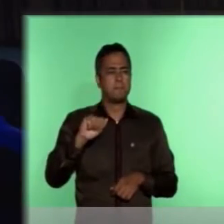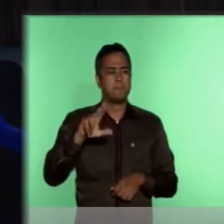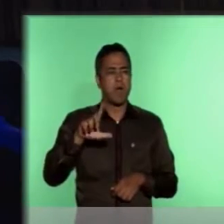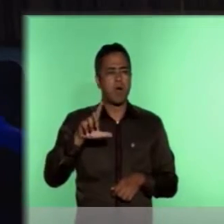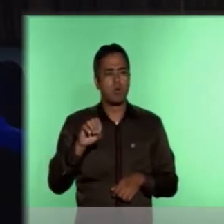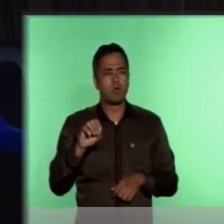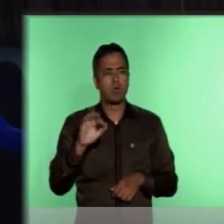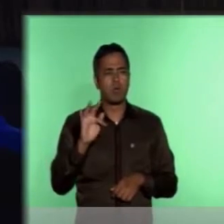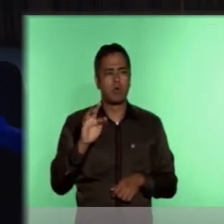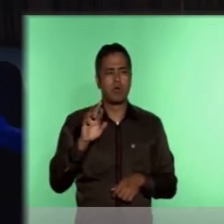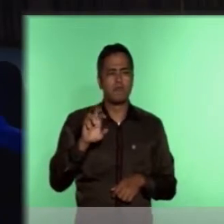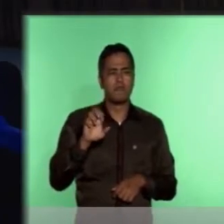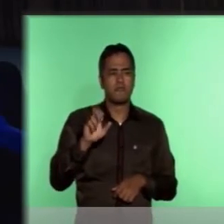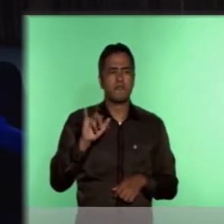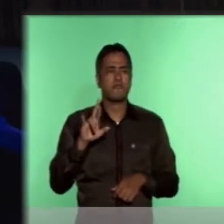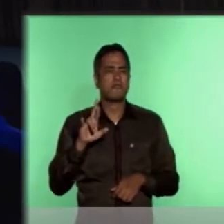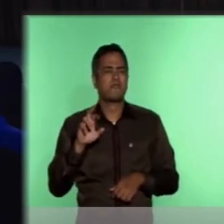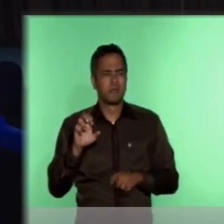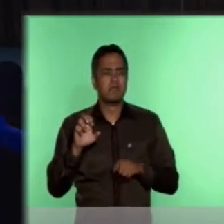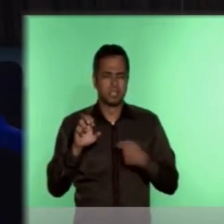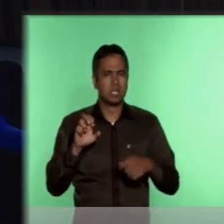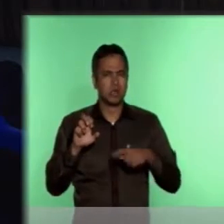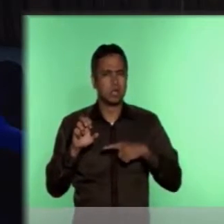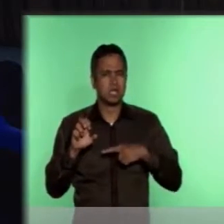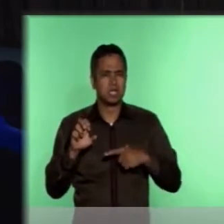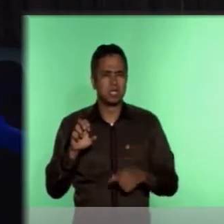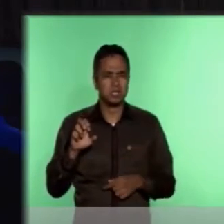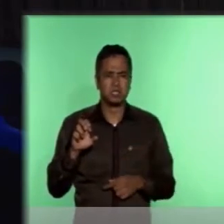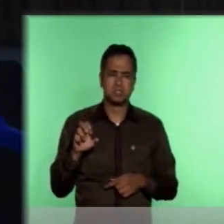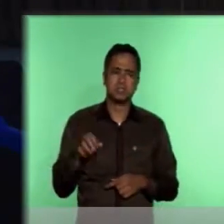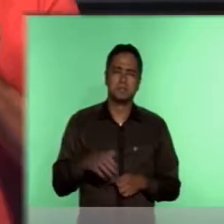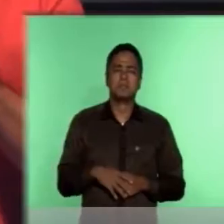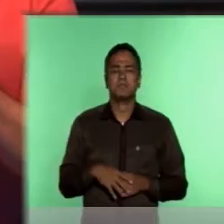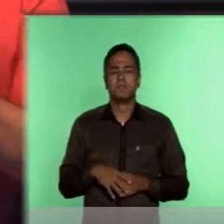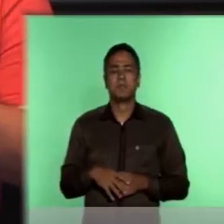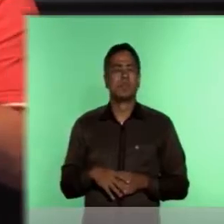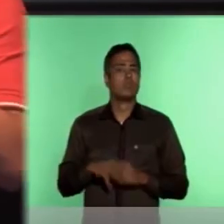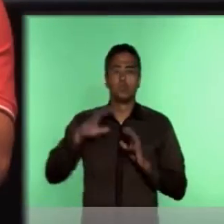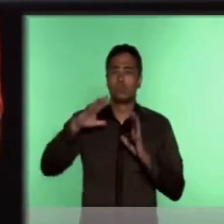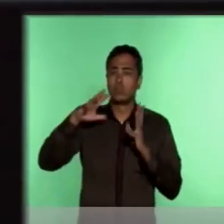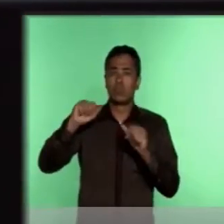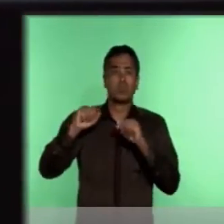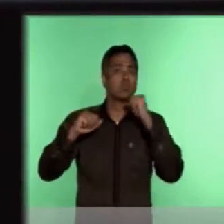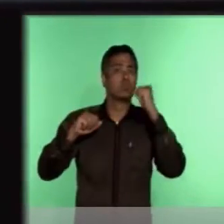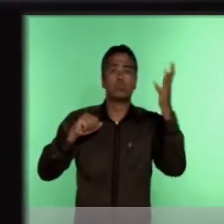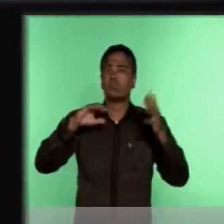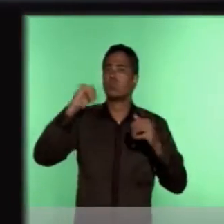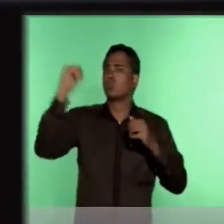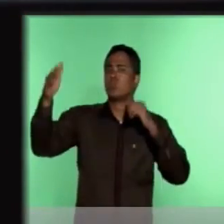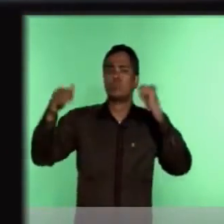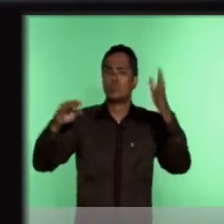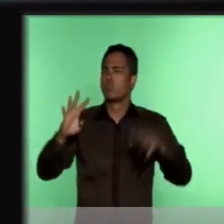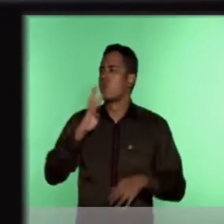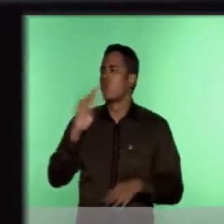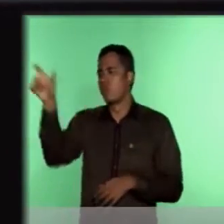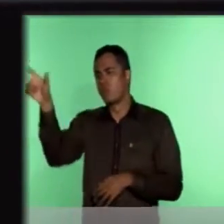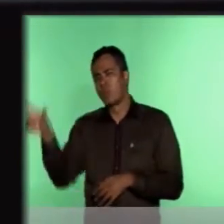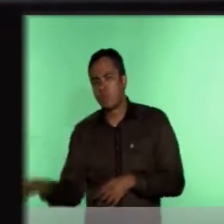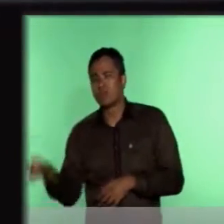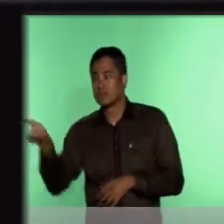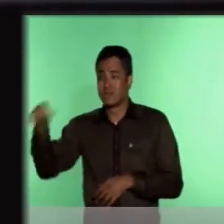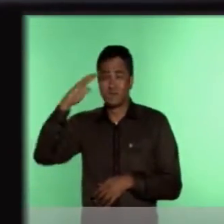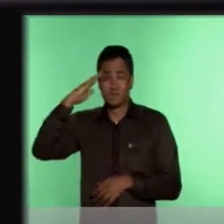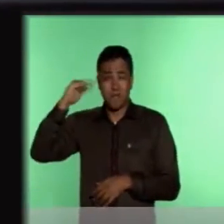internacionalmente, e é importante deixar isso claro, na comunidade internacional não há quem questione a figura de Paulo